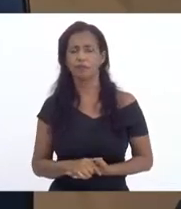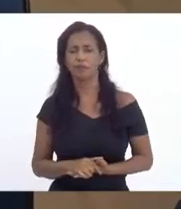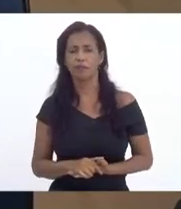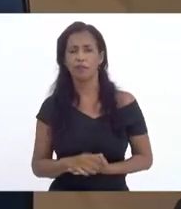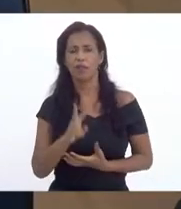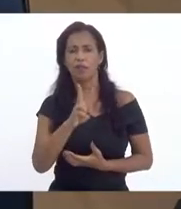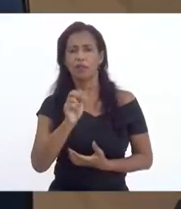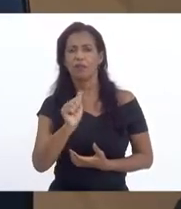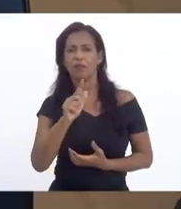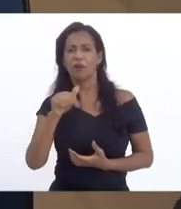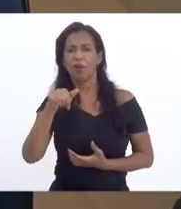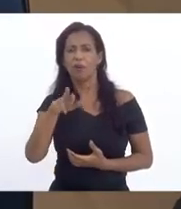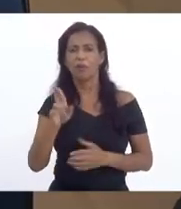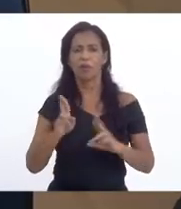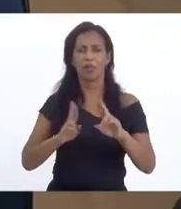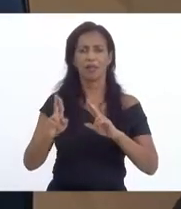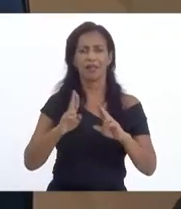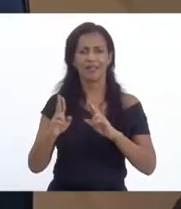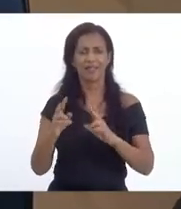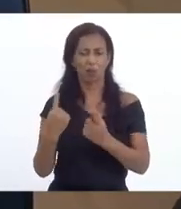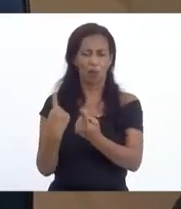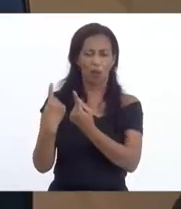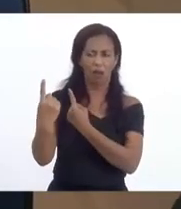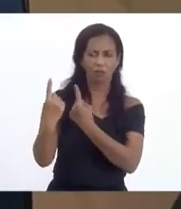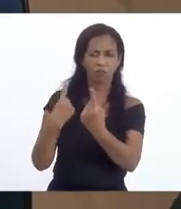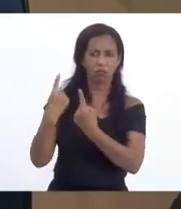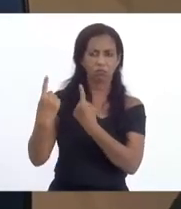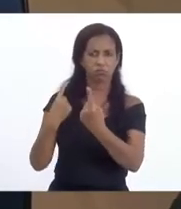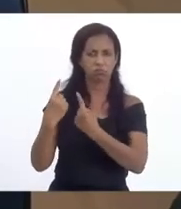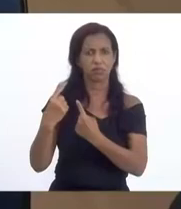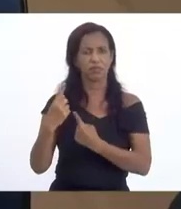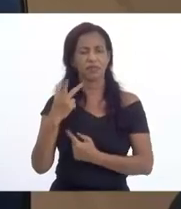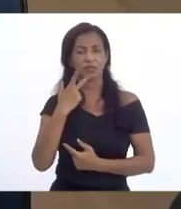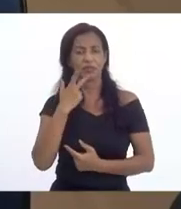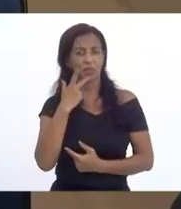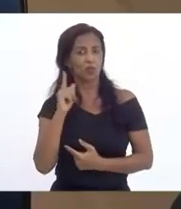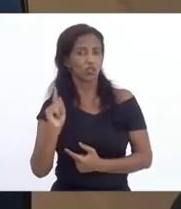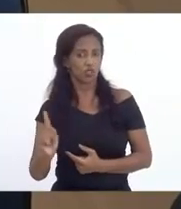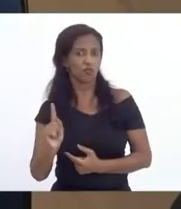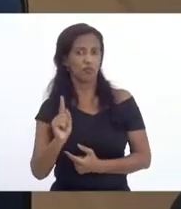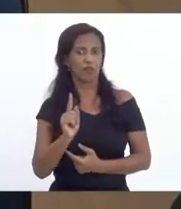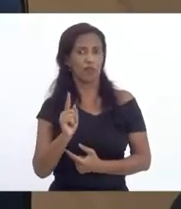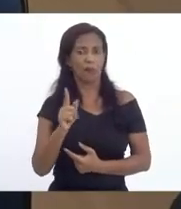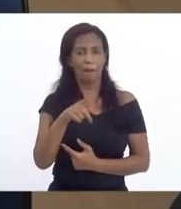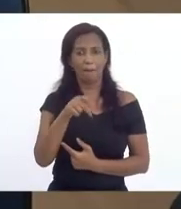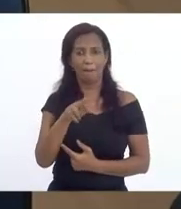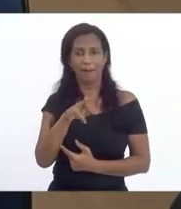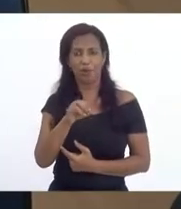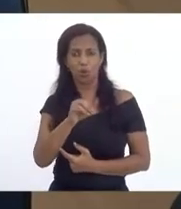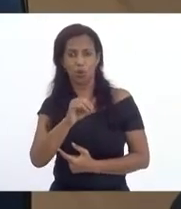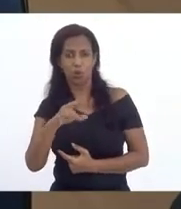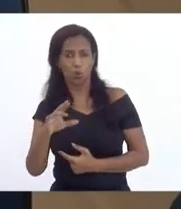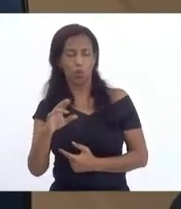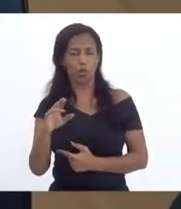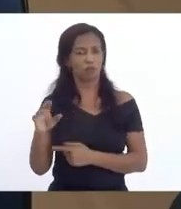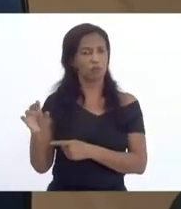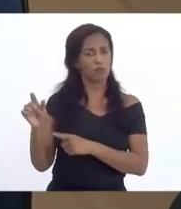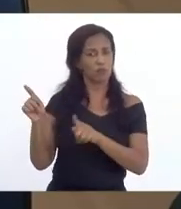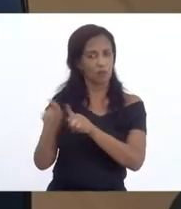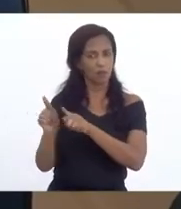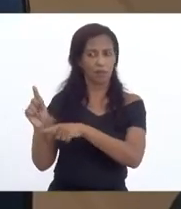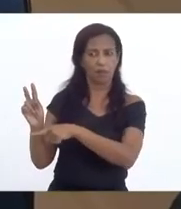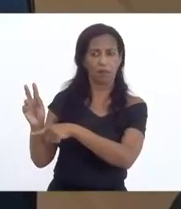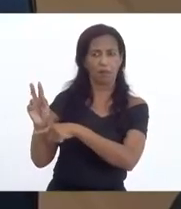o Valmir, em relação às estradas. Então, a gente vai falar de uma patrulha mecanizada via aqui o ENF, também para ajudar aqui